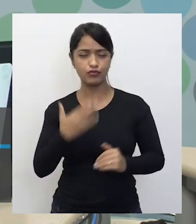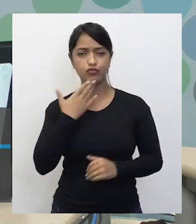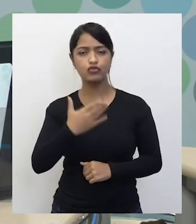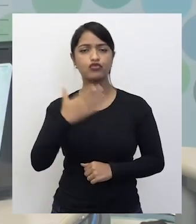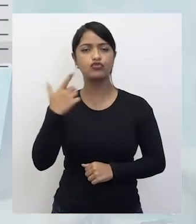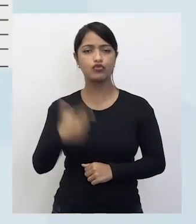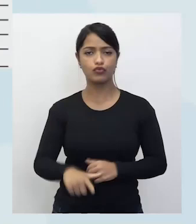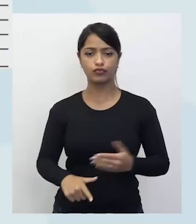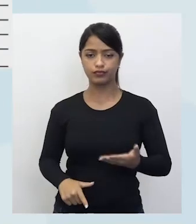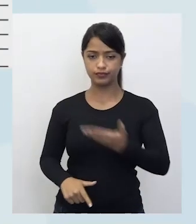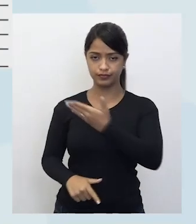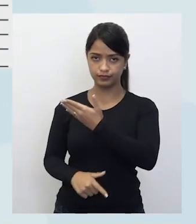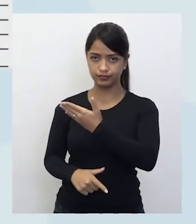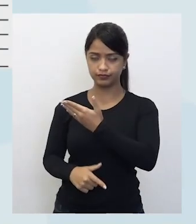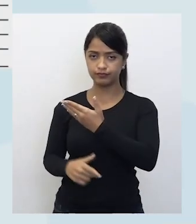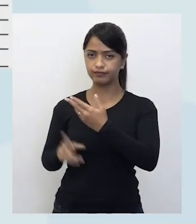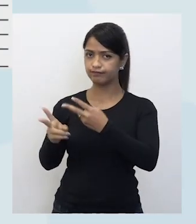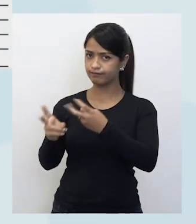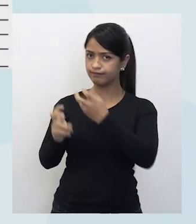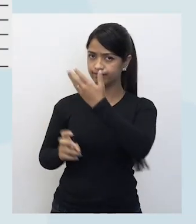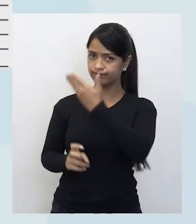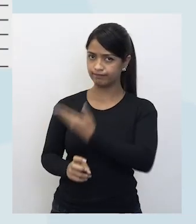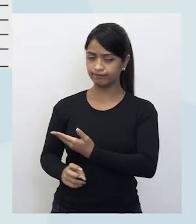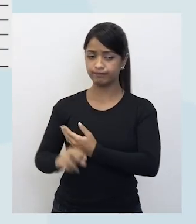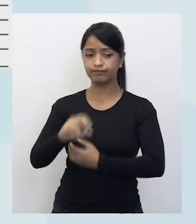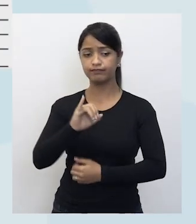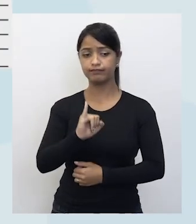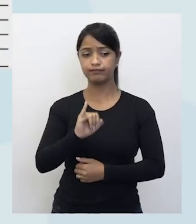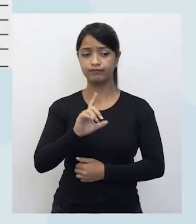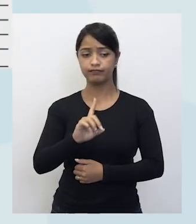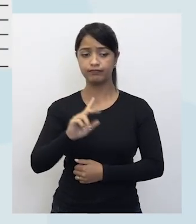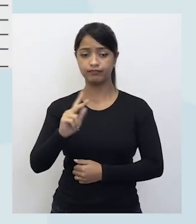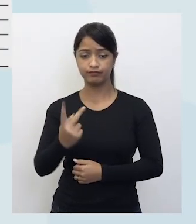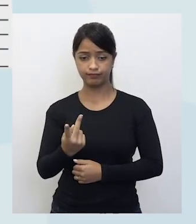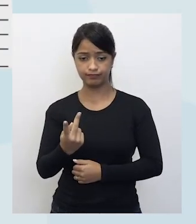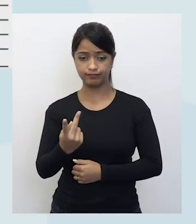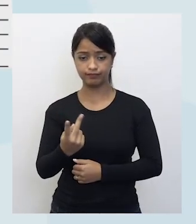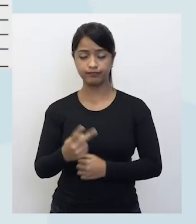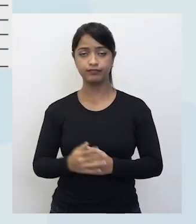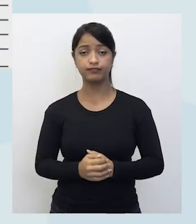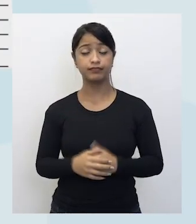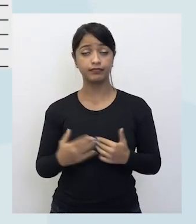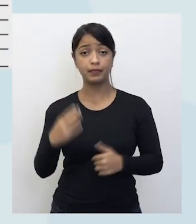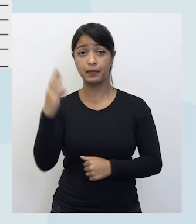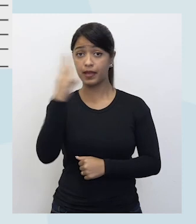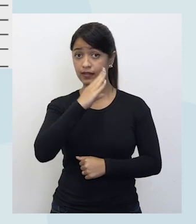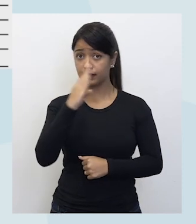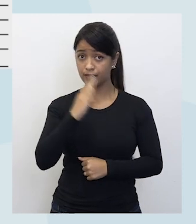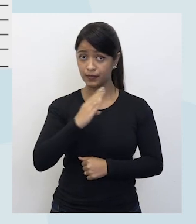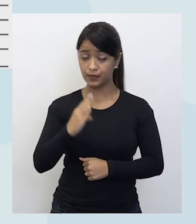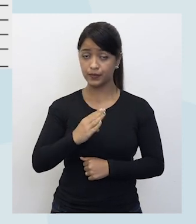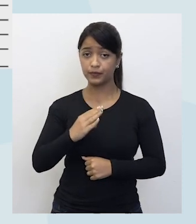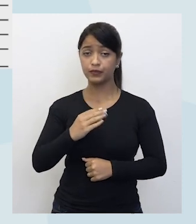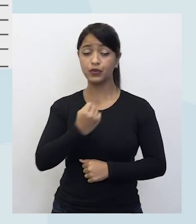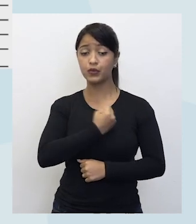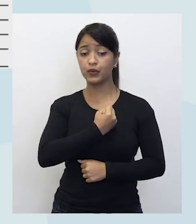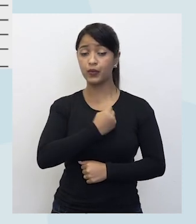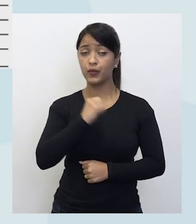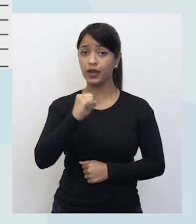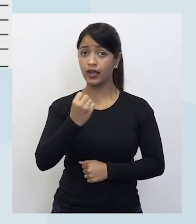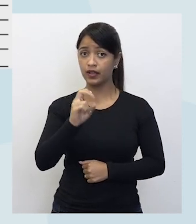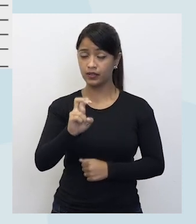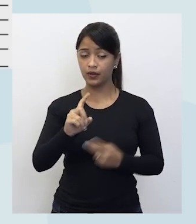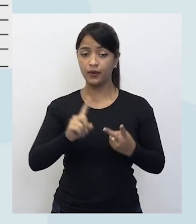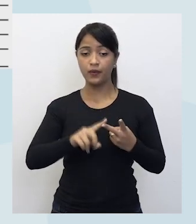vez para vocês na tela, para a gente observar o IDH. Então, a gente tem aí o Brasil, né, que está na posição 85, nós